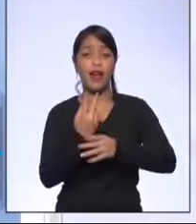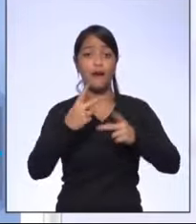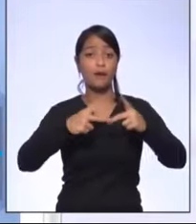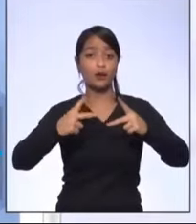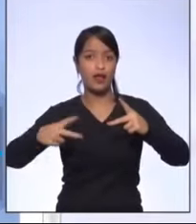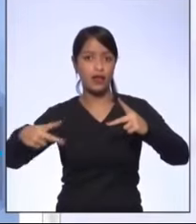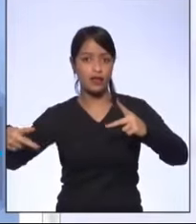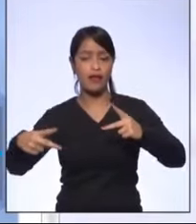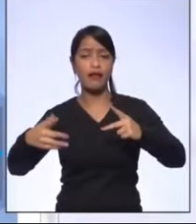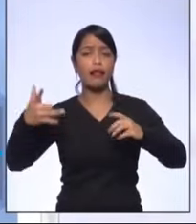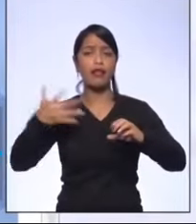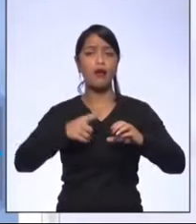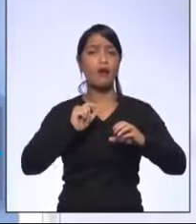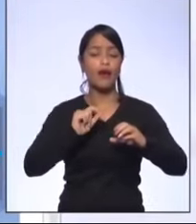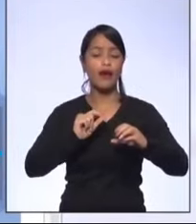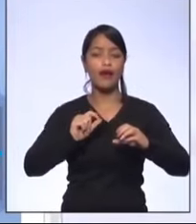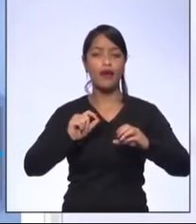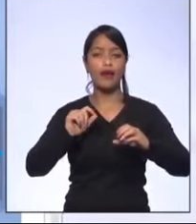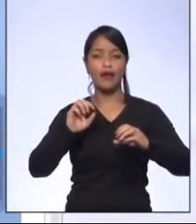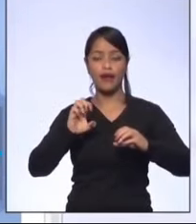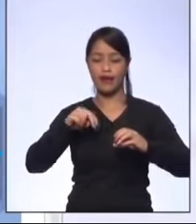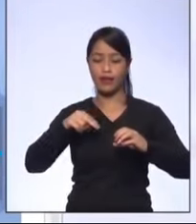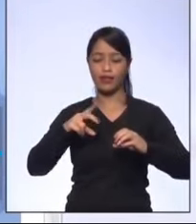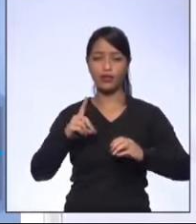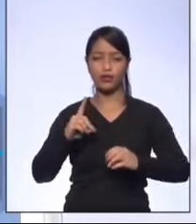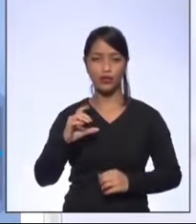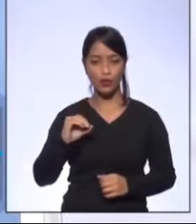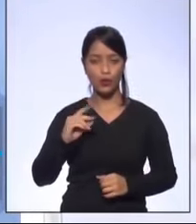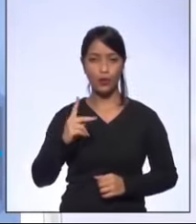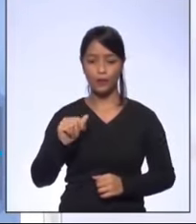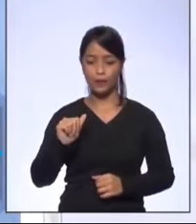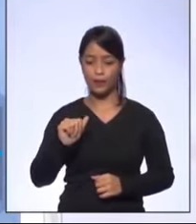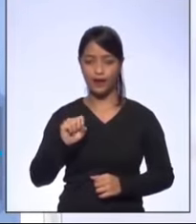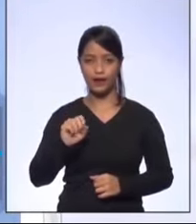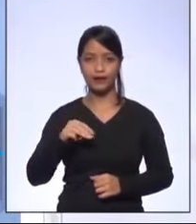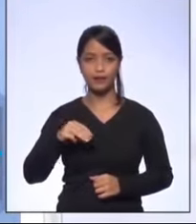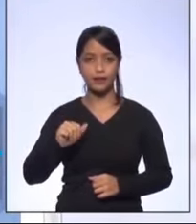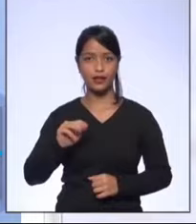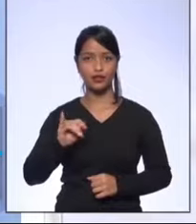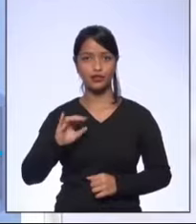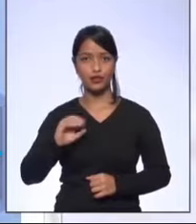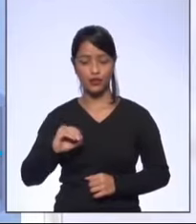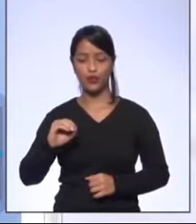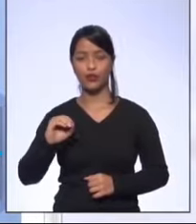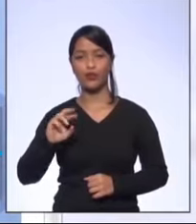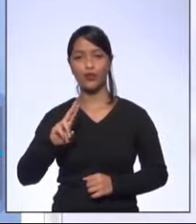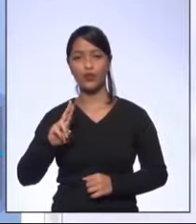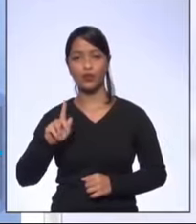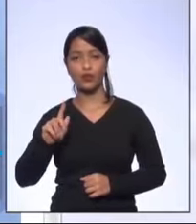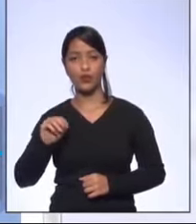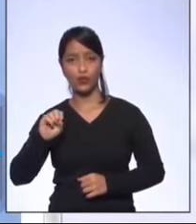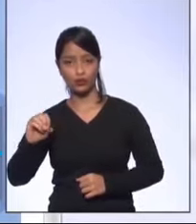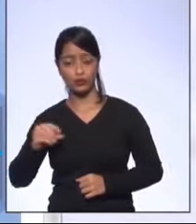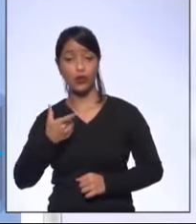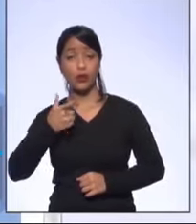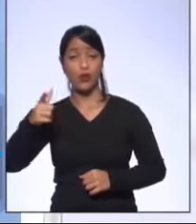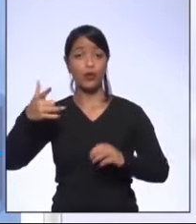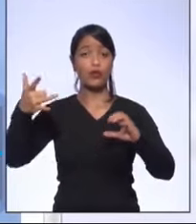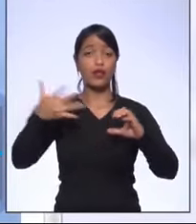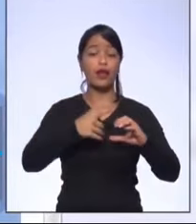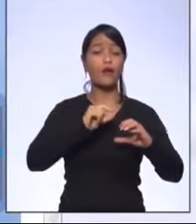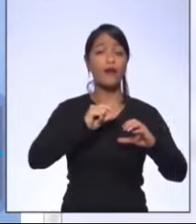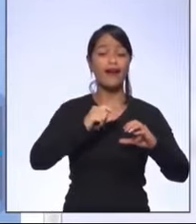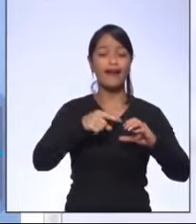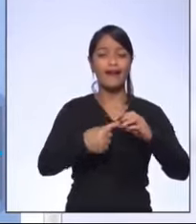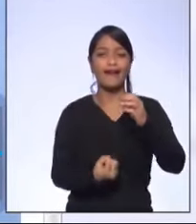retículo endoplasmático rugoso, ele vai ter uma organela para fazer gordura, que vai ser o retículo endoplasmático liso, ele